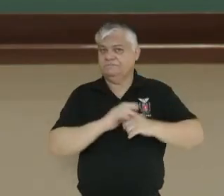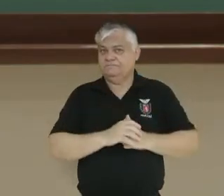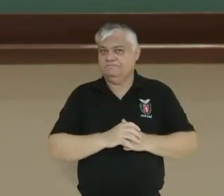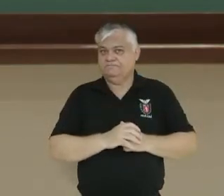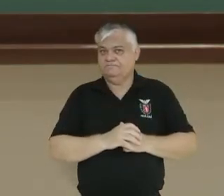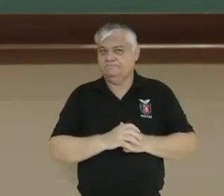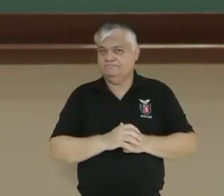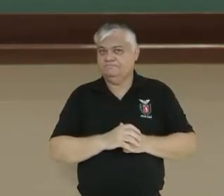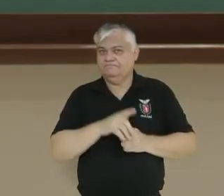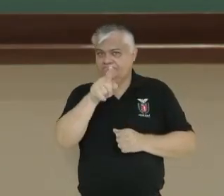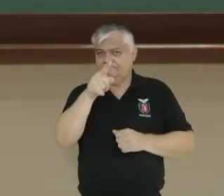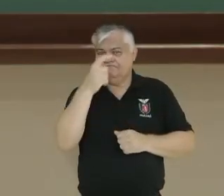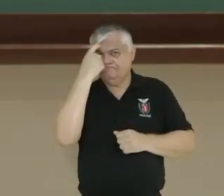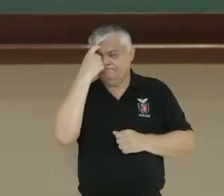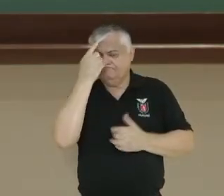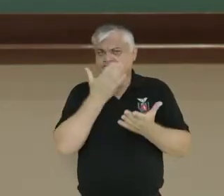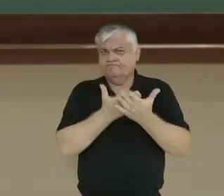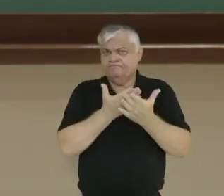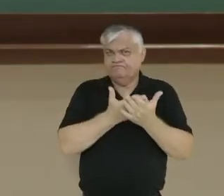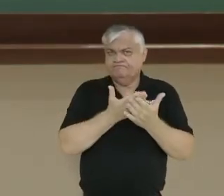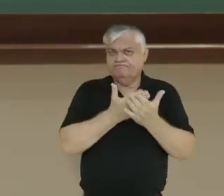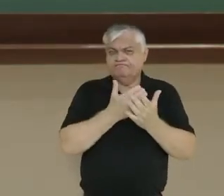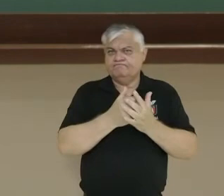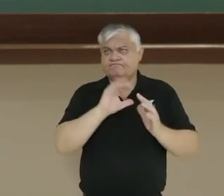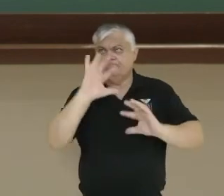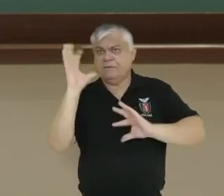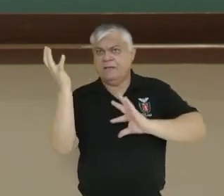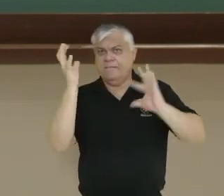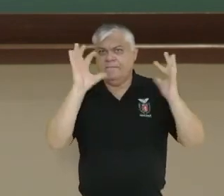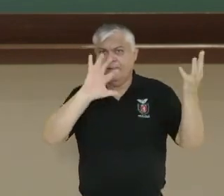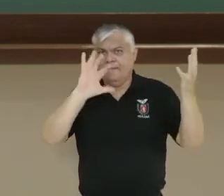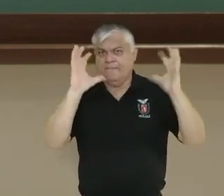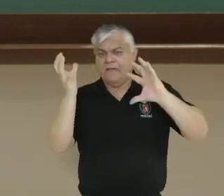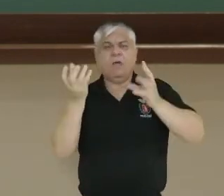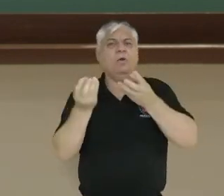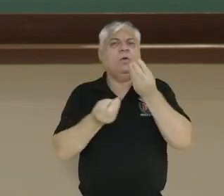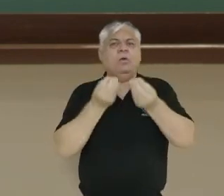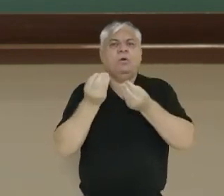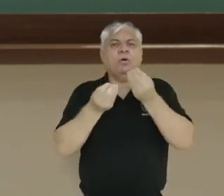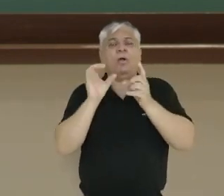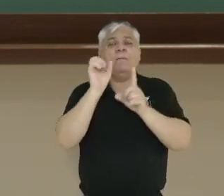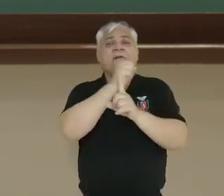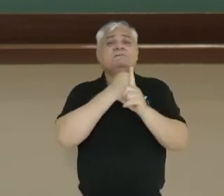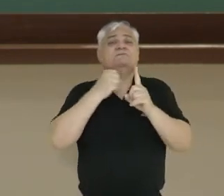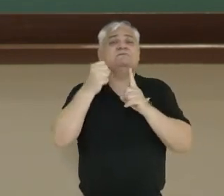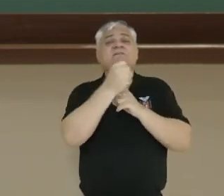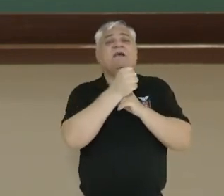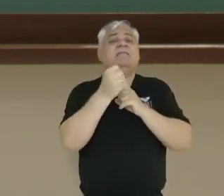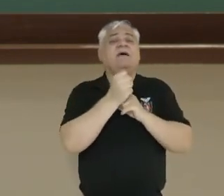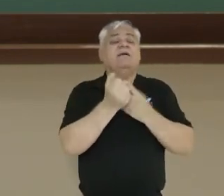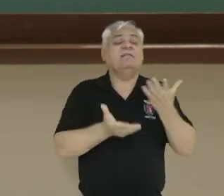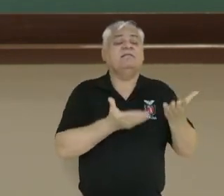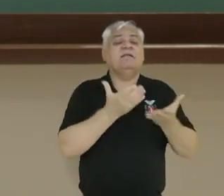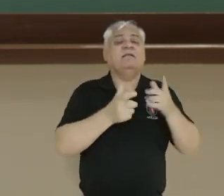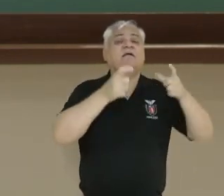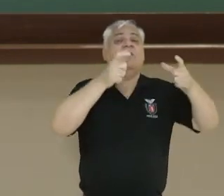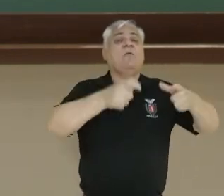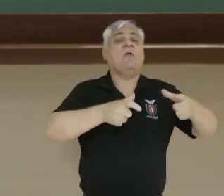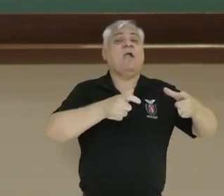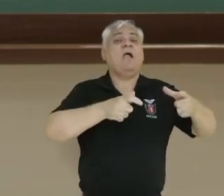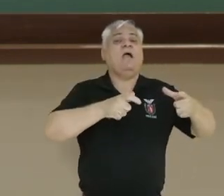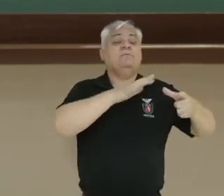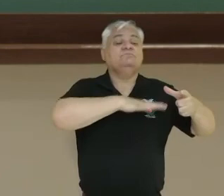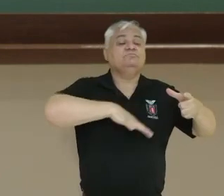Então, considerando esse estudo sobre o clima e também a forma como a sociedade ocupa o espaço geográfico, como